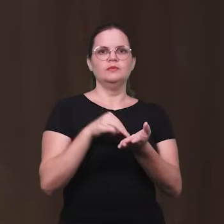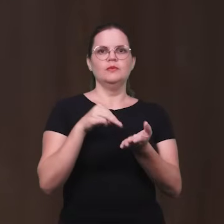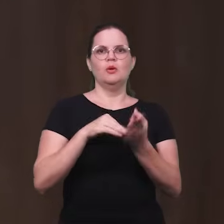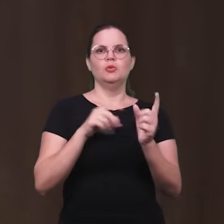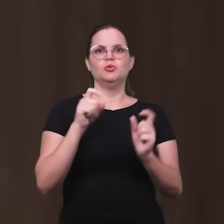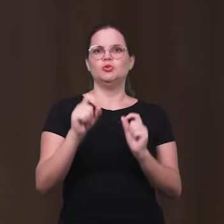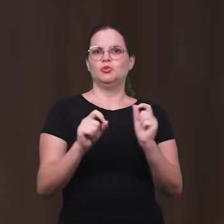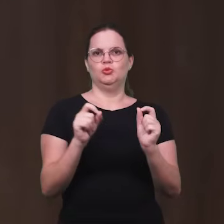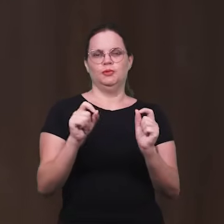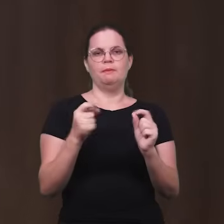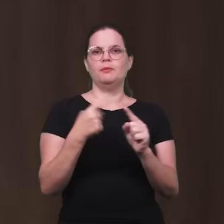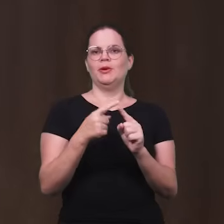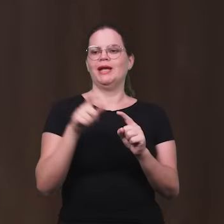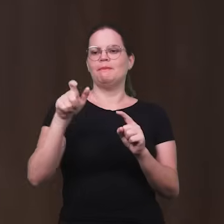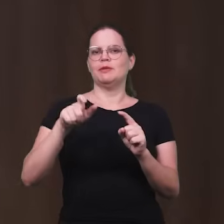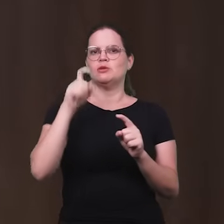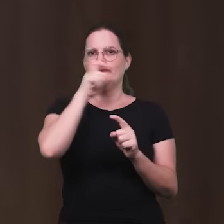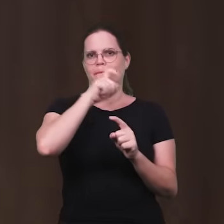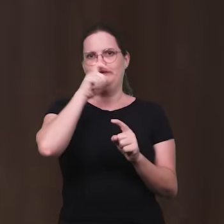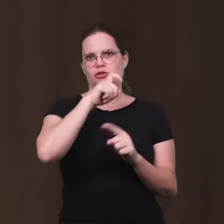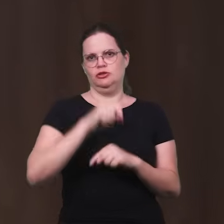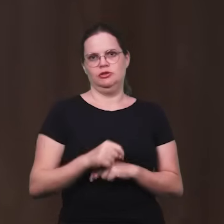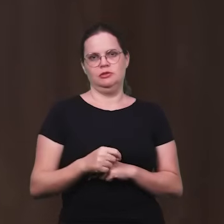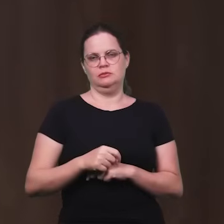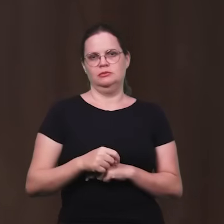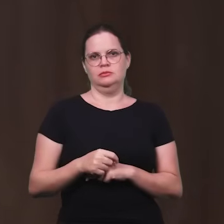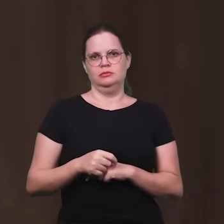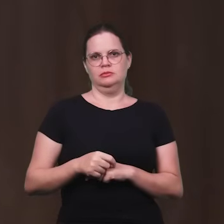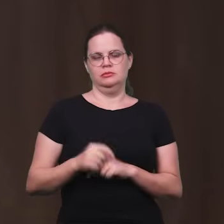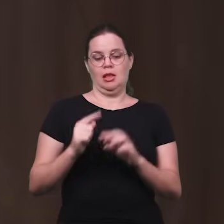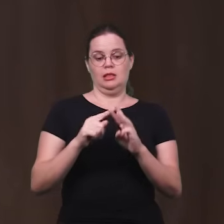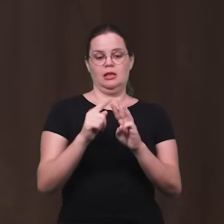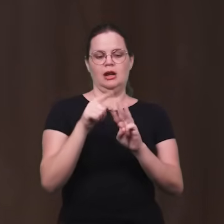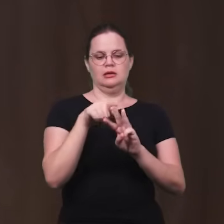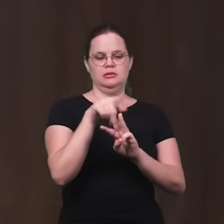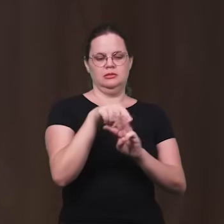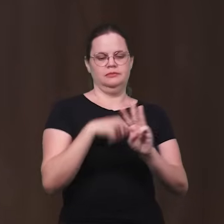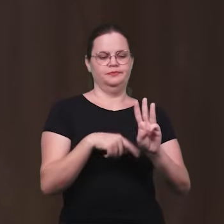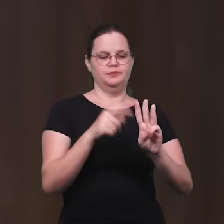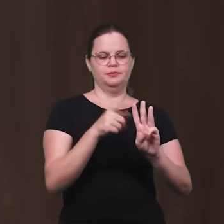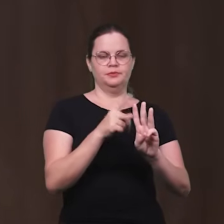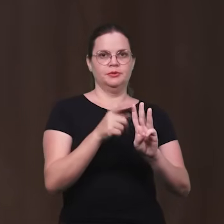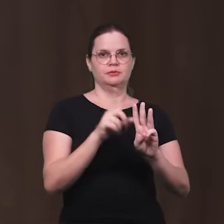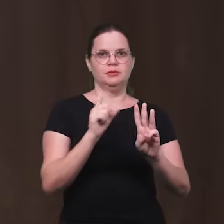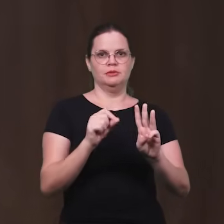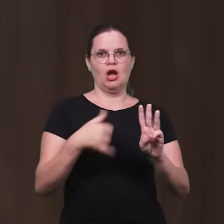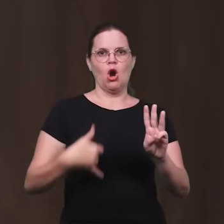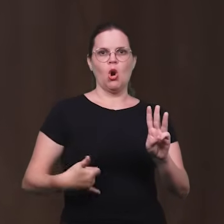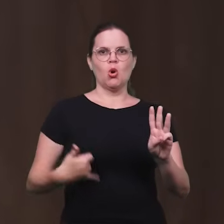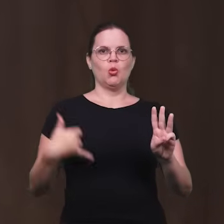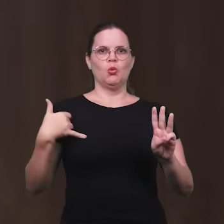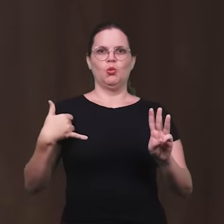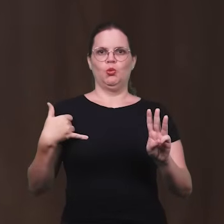que levam as pessoas a mentirem. 3 pontos. O primeiro é o